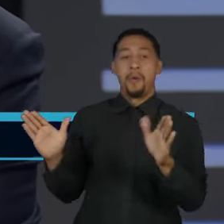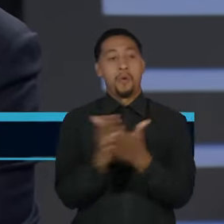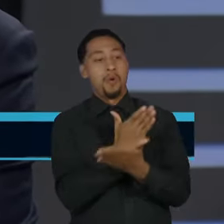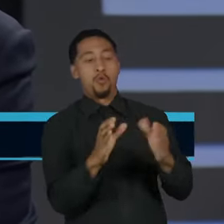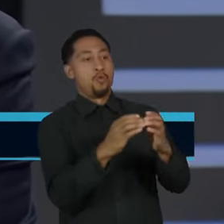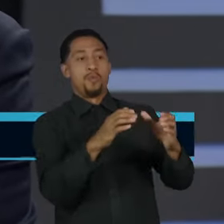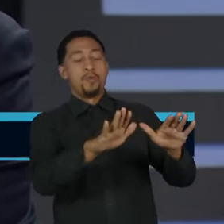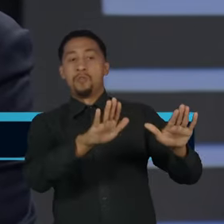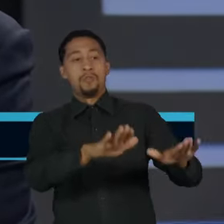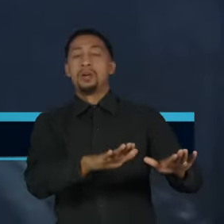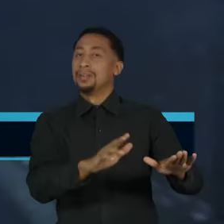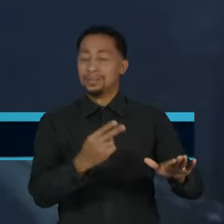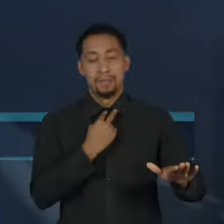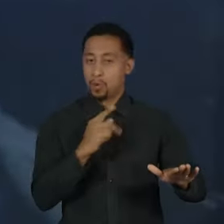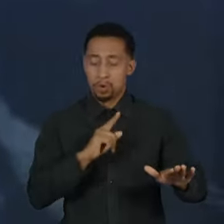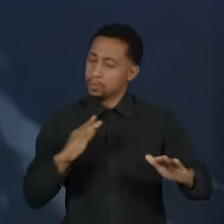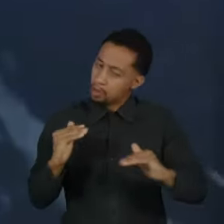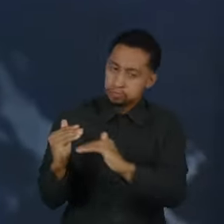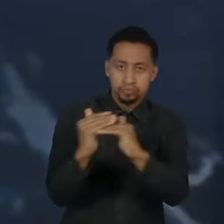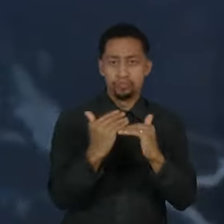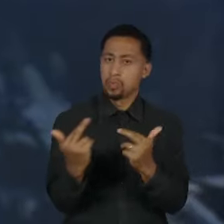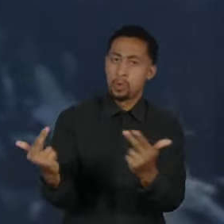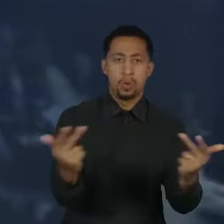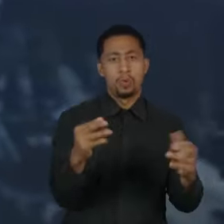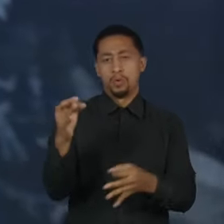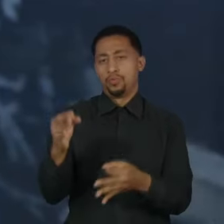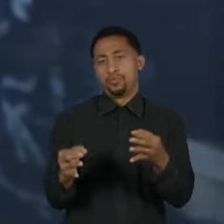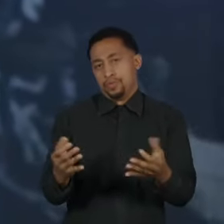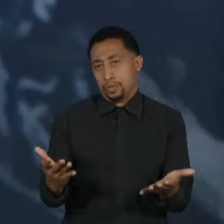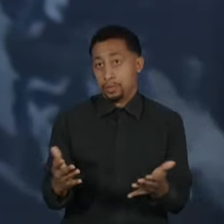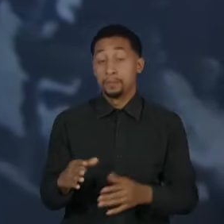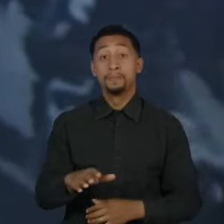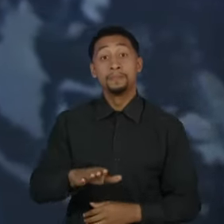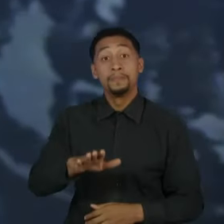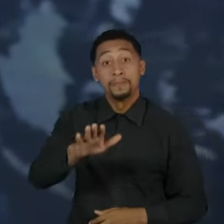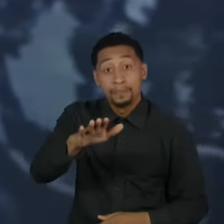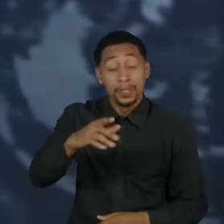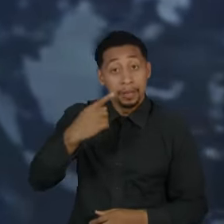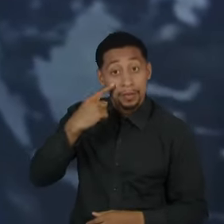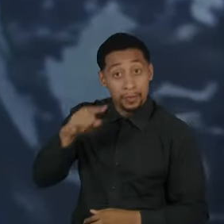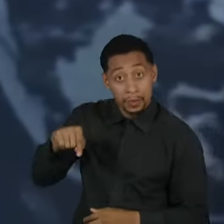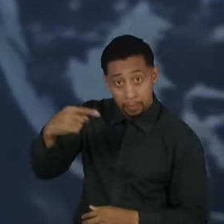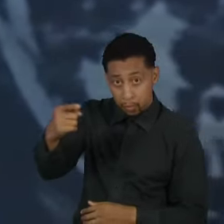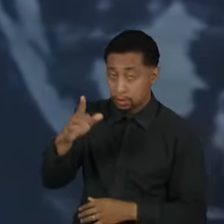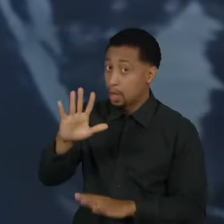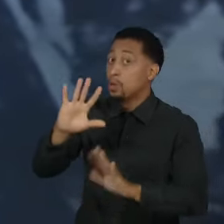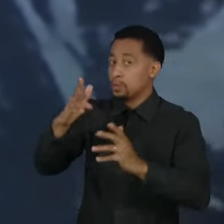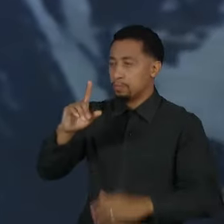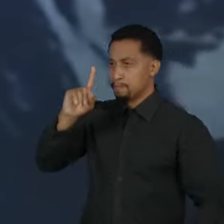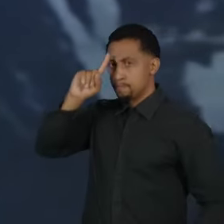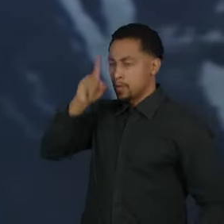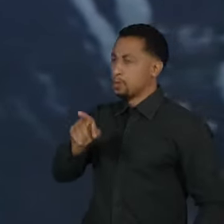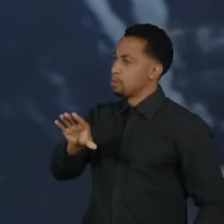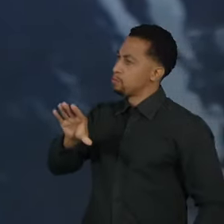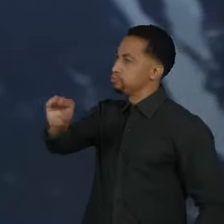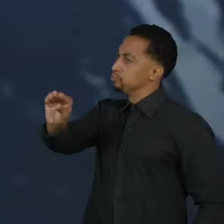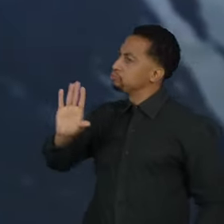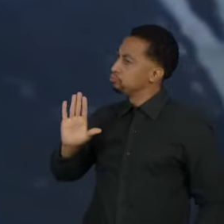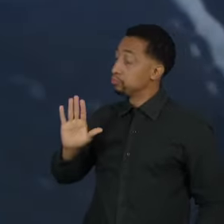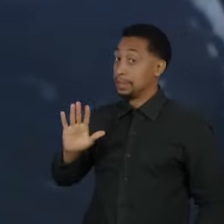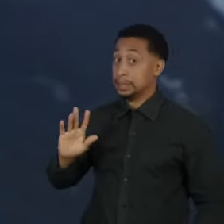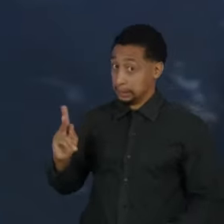equanimidade. E você vai ver no próximo bloco. Mesmo com uma ordem de silêncio, o ex-presidente americano Donald